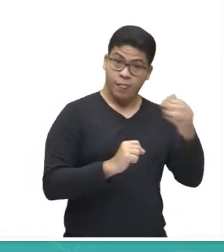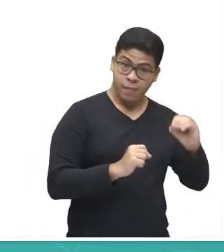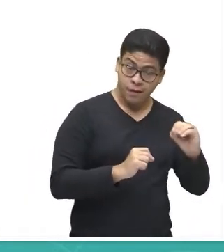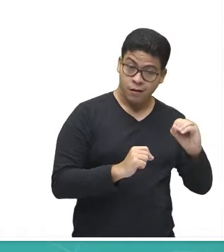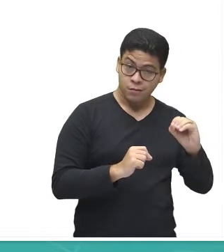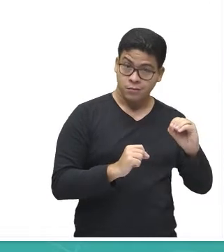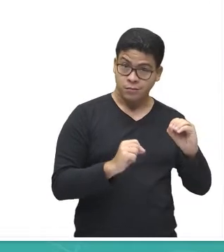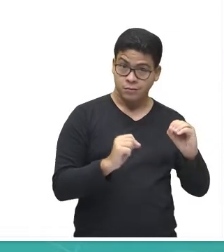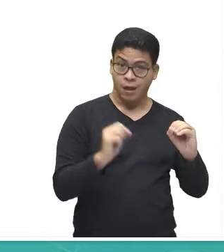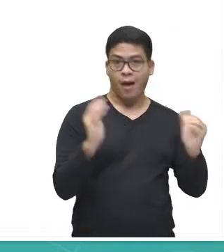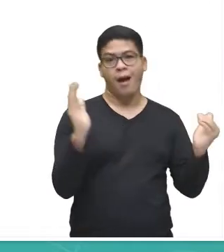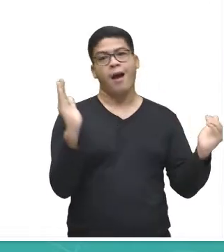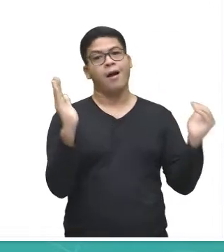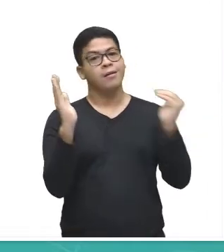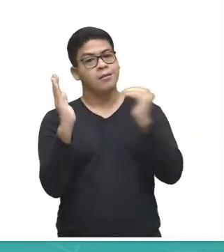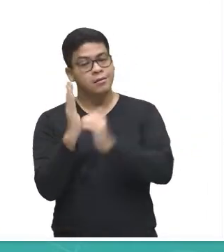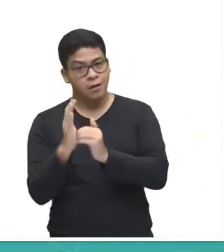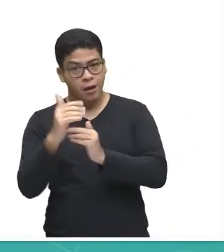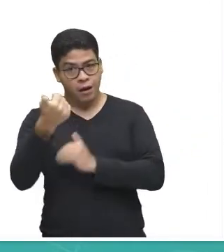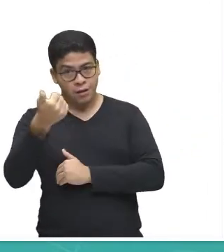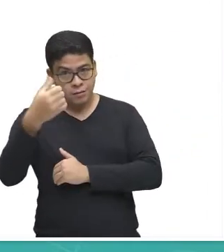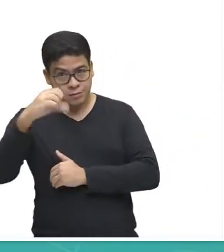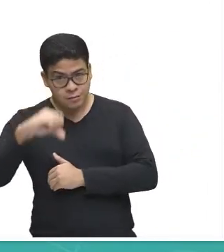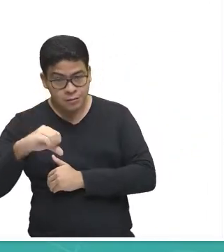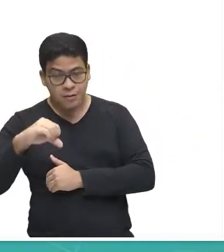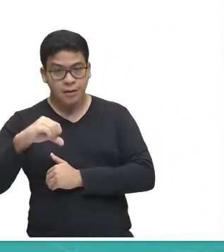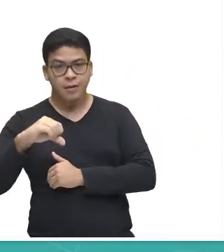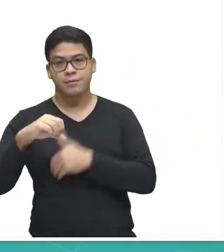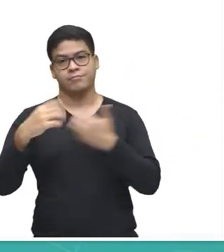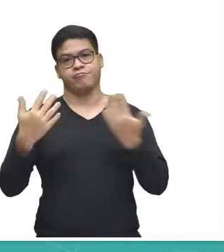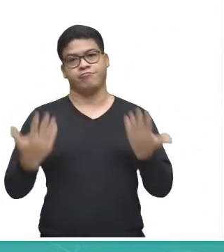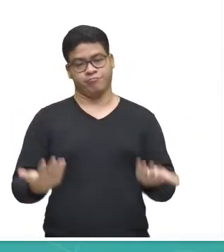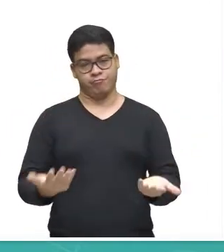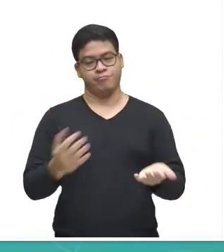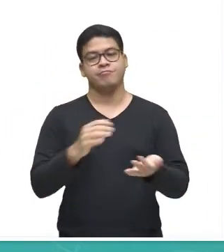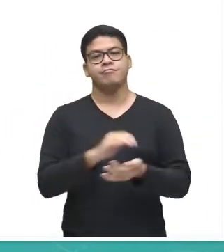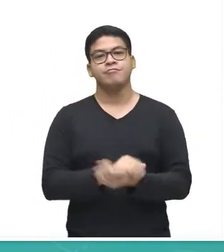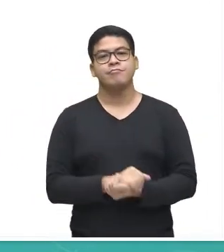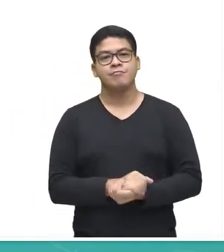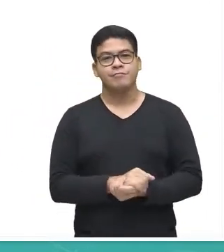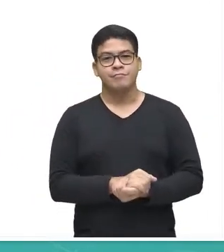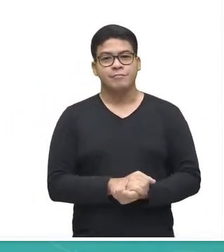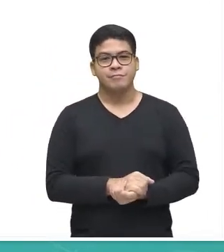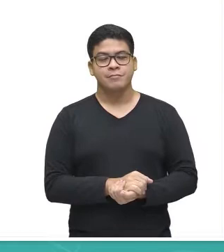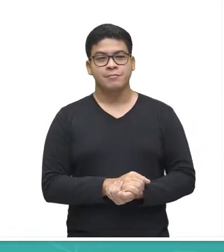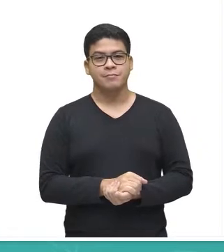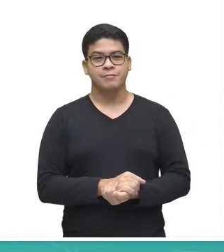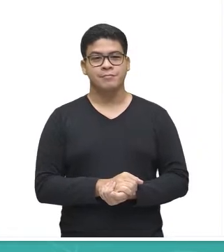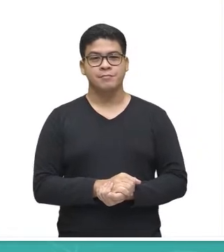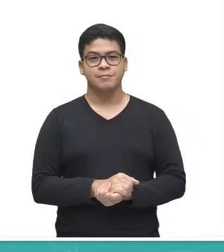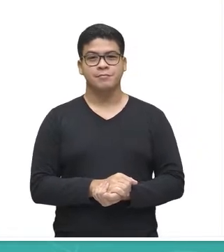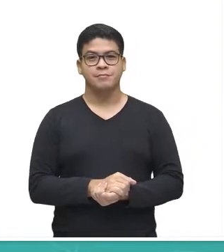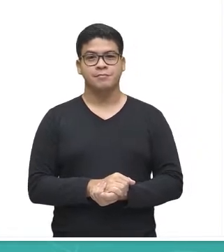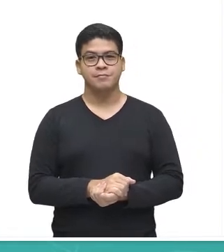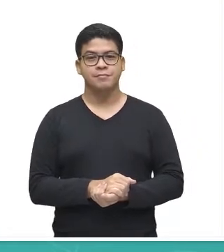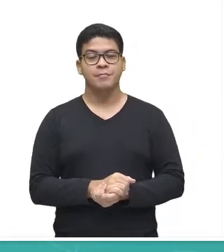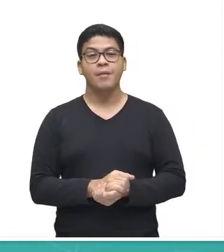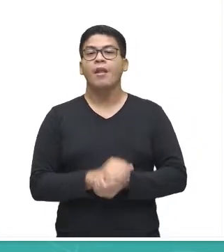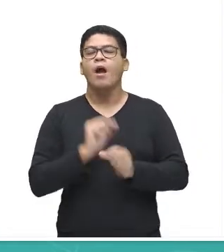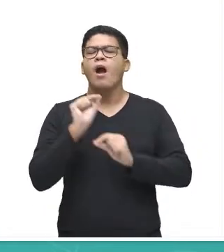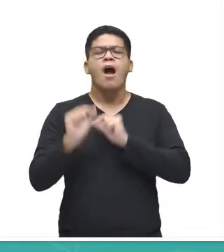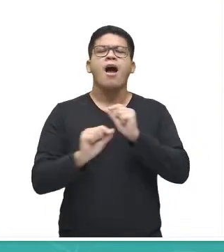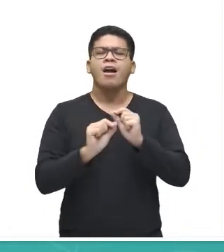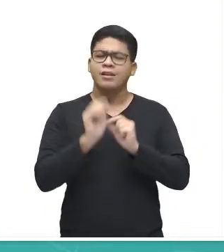indivíduo entre os 10 anos, entre 10 a 19 anos de idade, certo? Eu falei para vocês